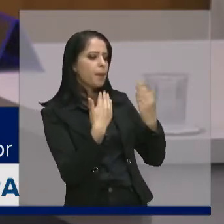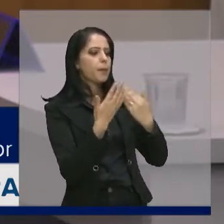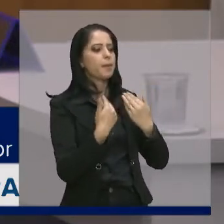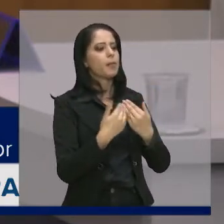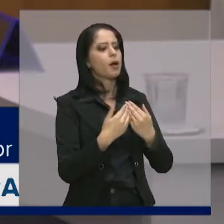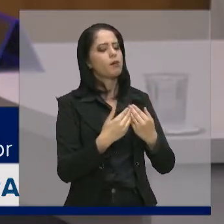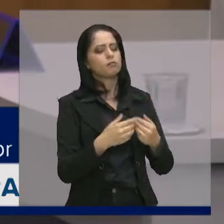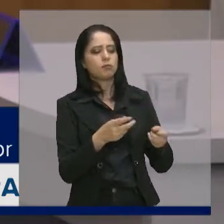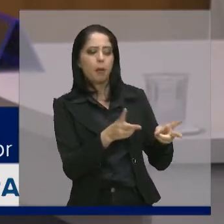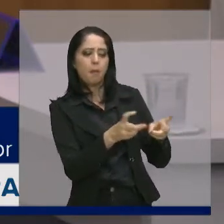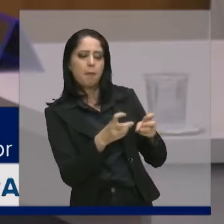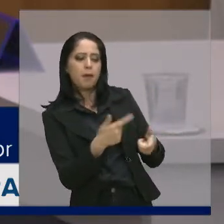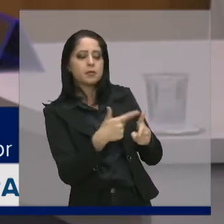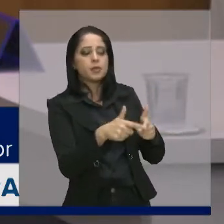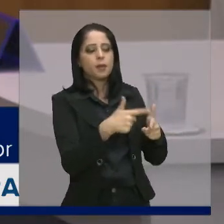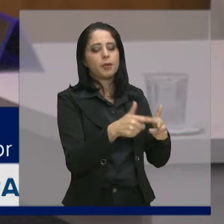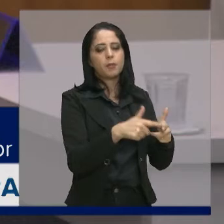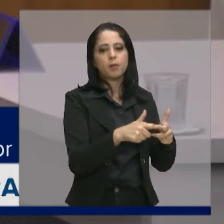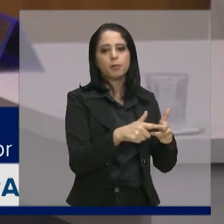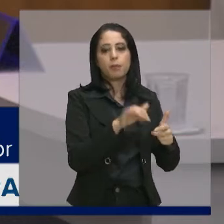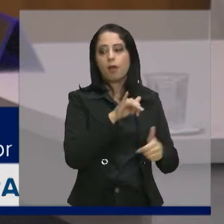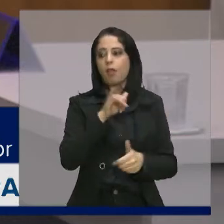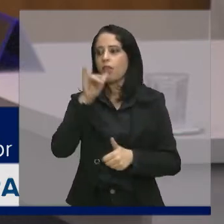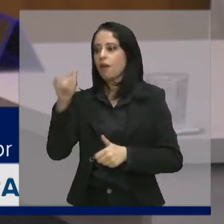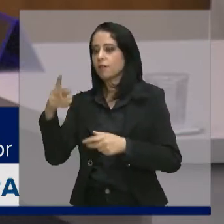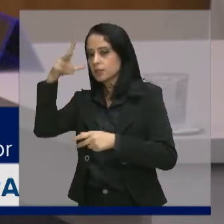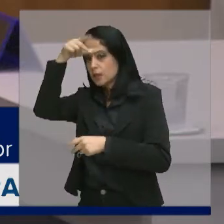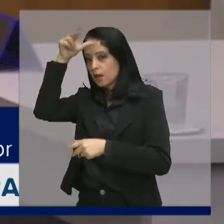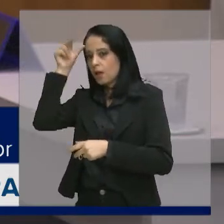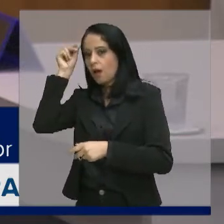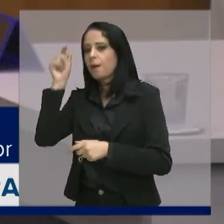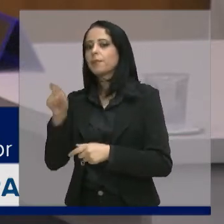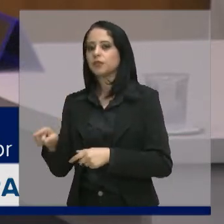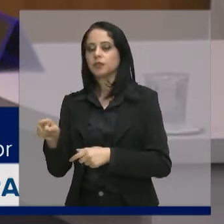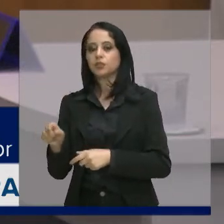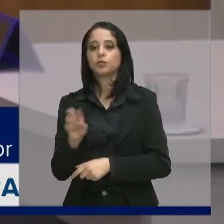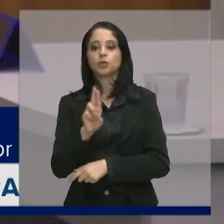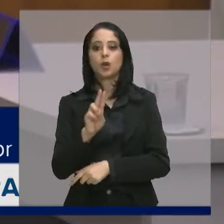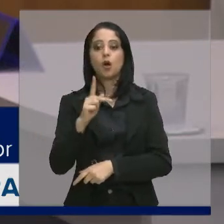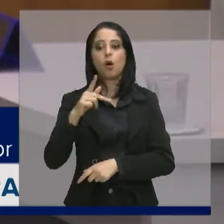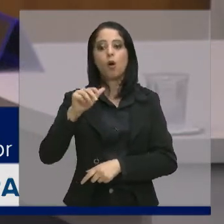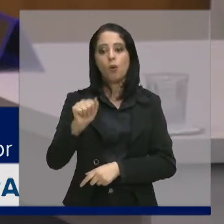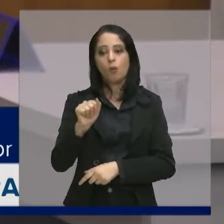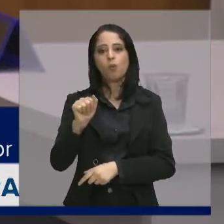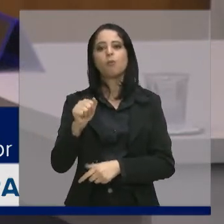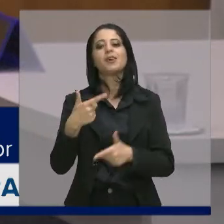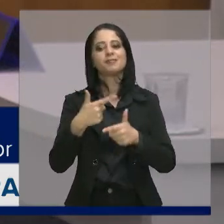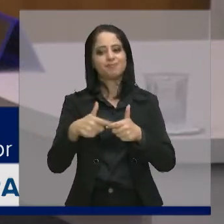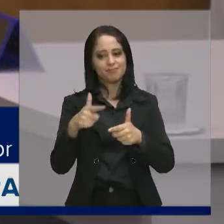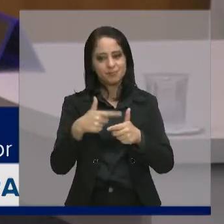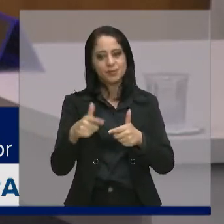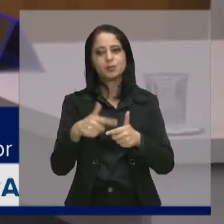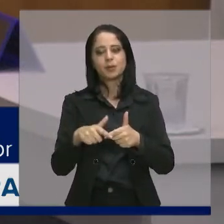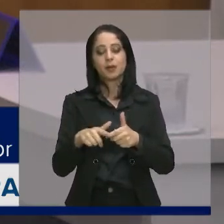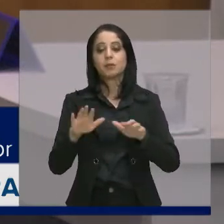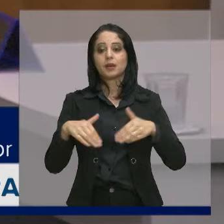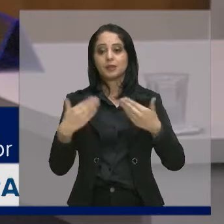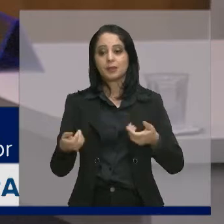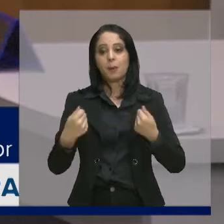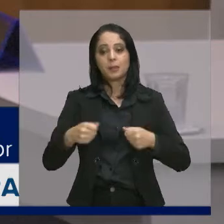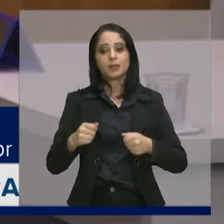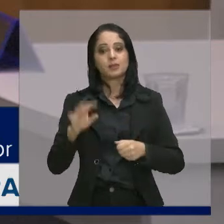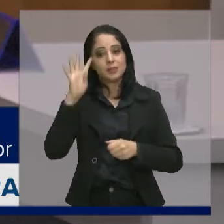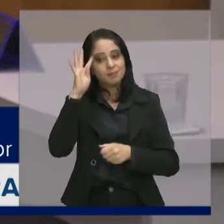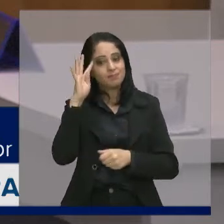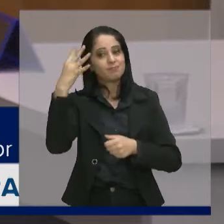prefeitura situações que a gente acompanha em loco. E a UPA do Alto da Ponte é um desses casos que a gente